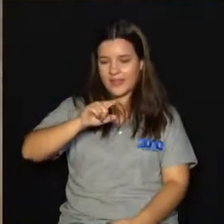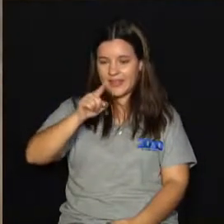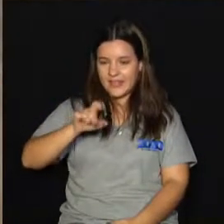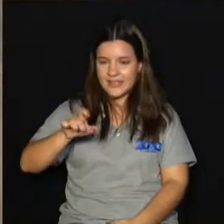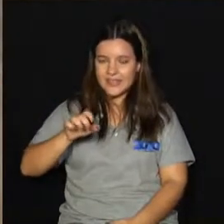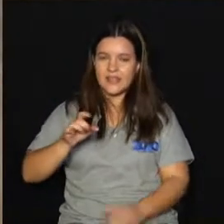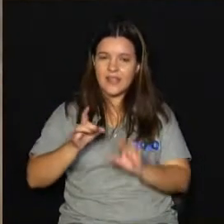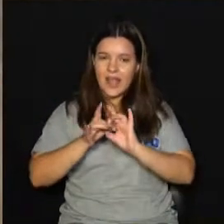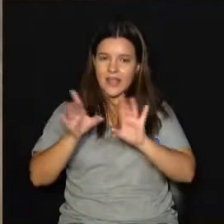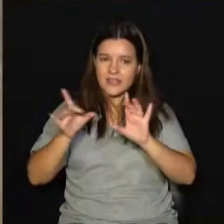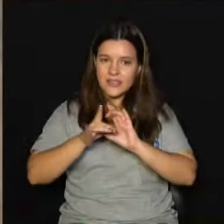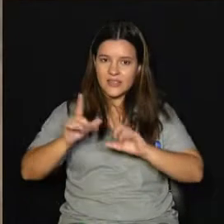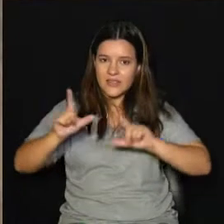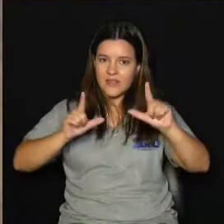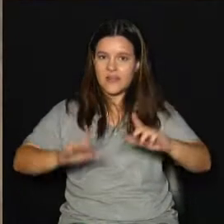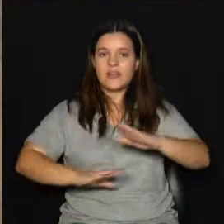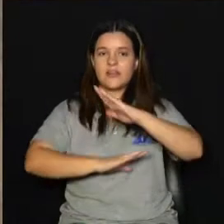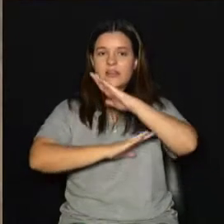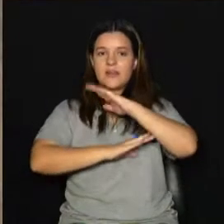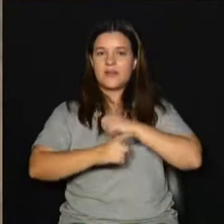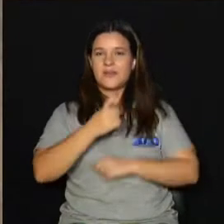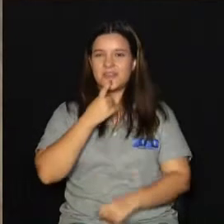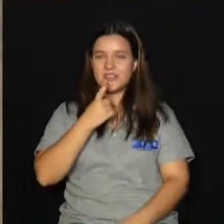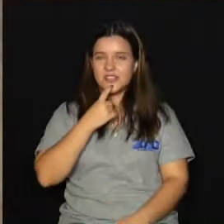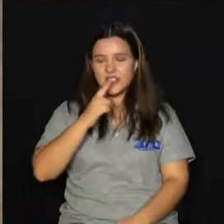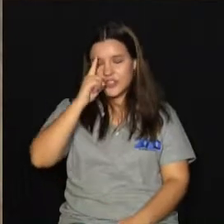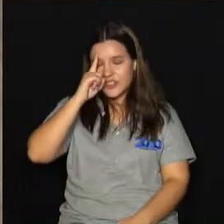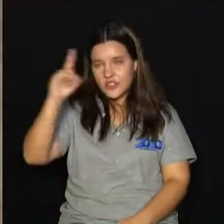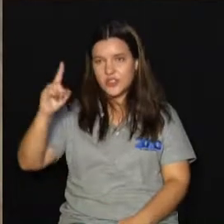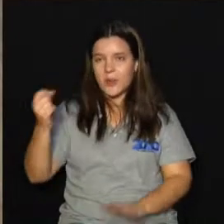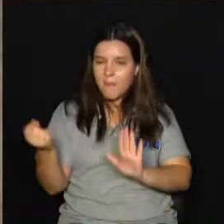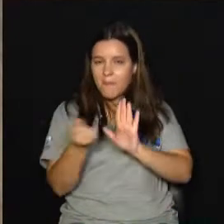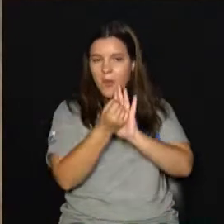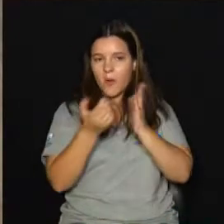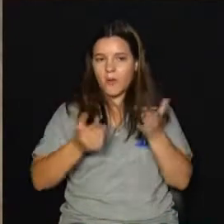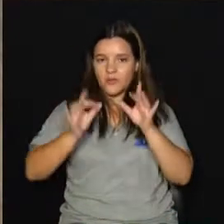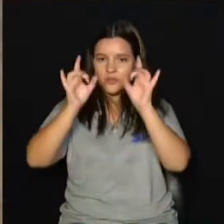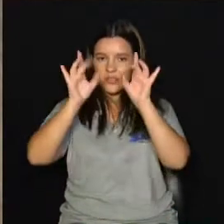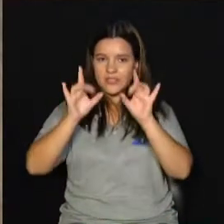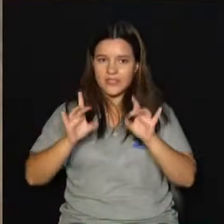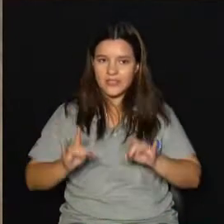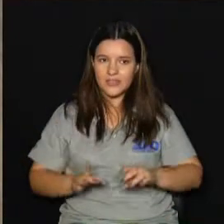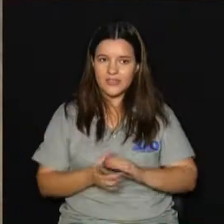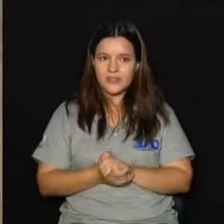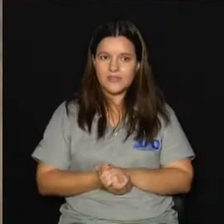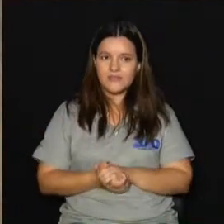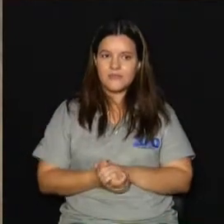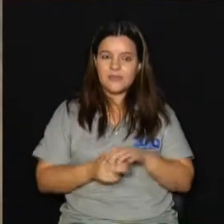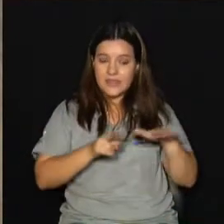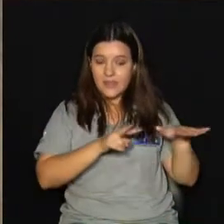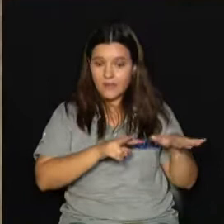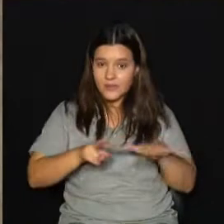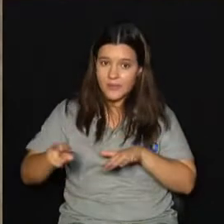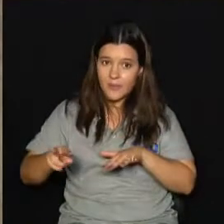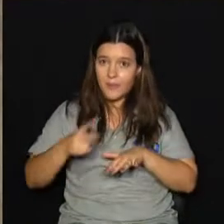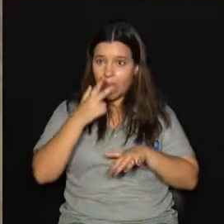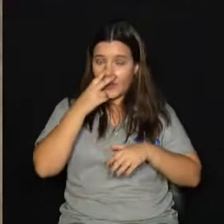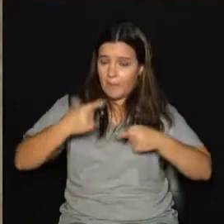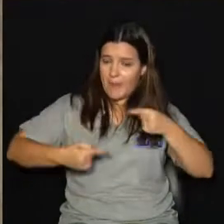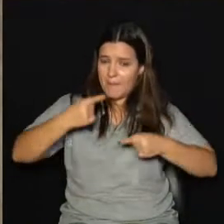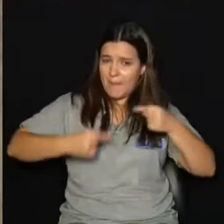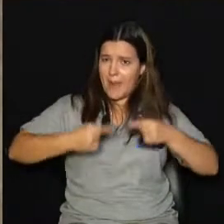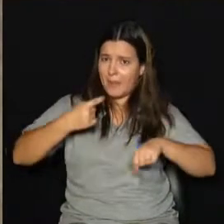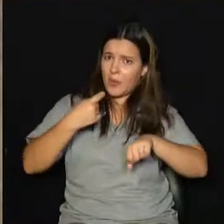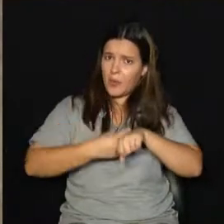aqui com a TV Câmara Campinas neste dia especial. E nós tivemos uma semana agitada com os